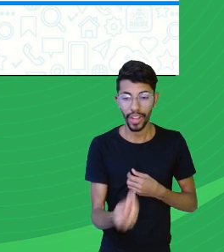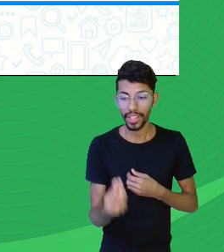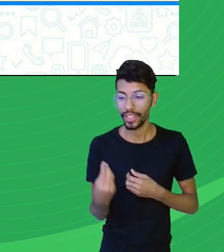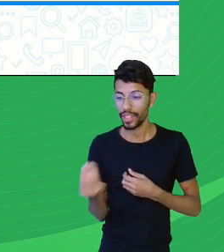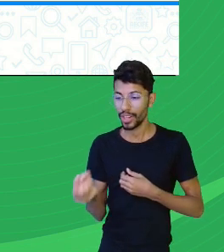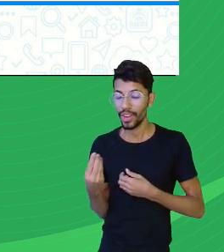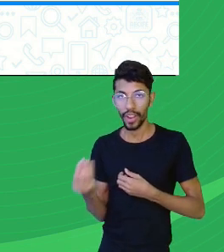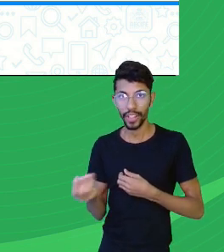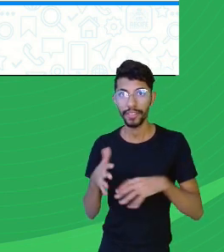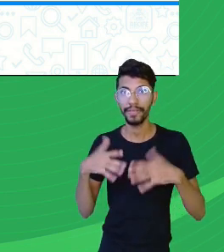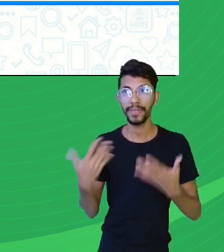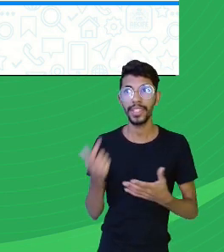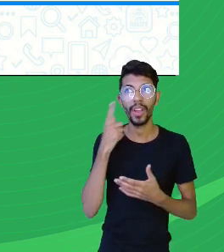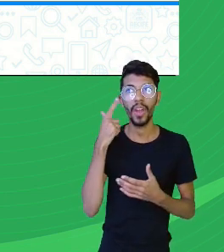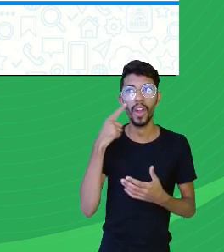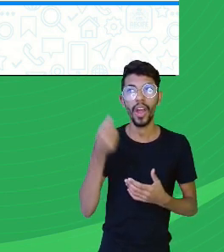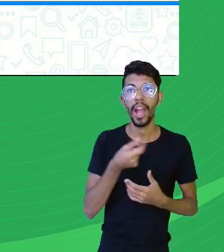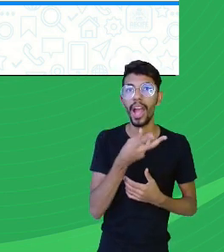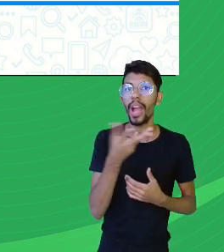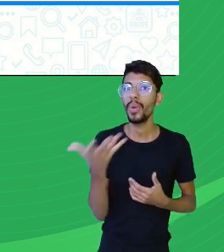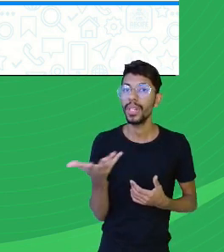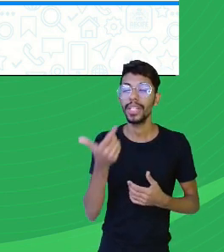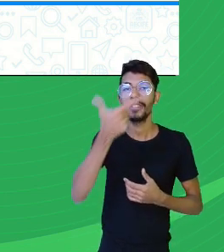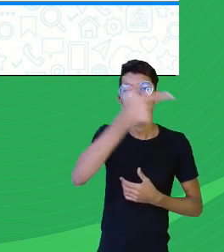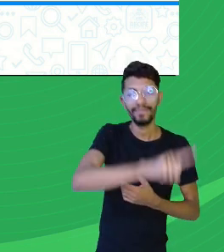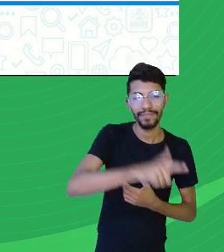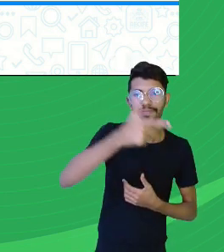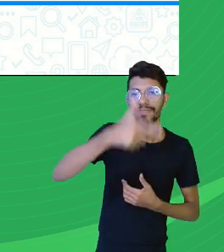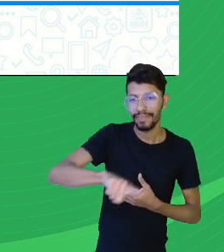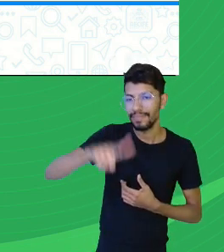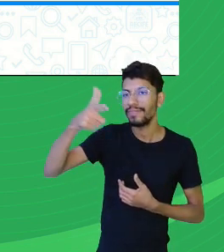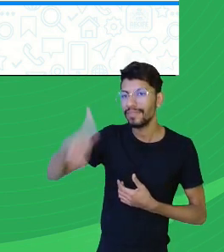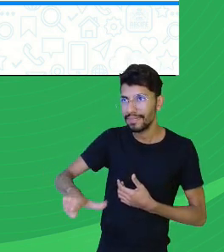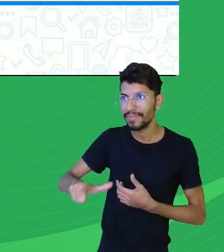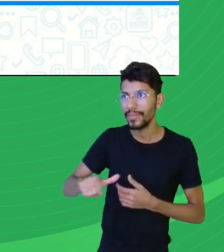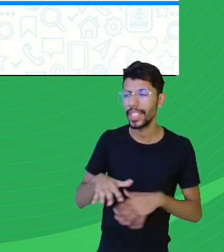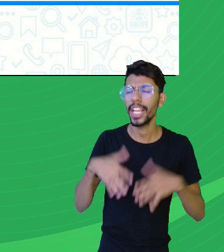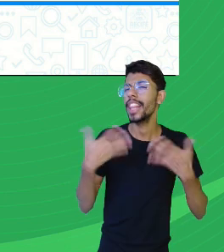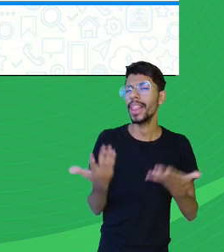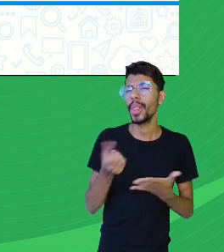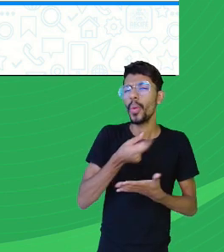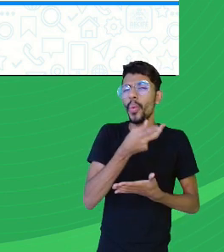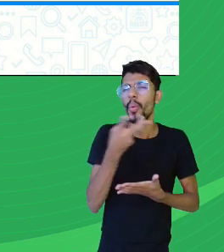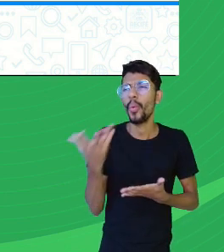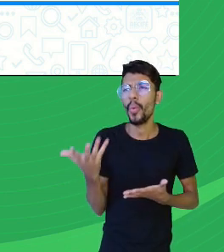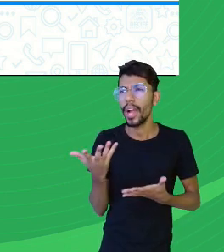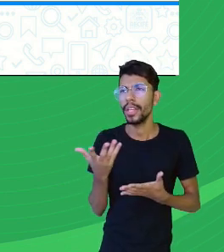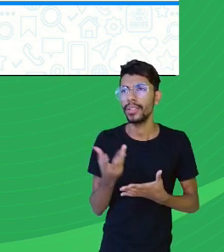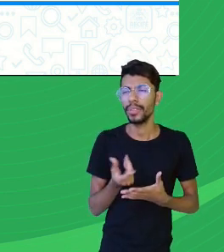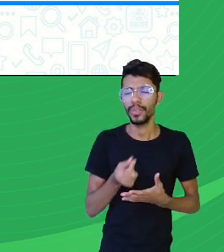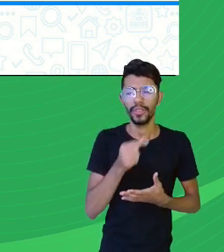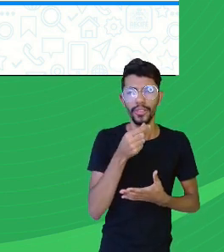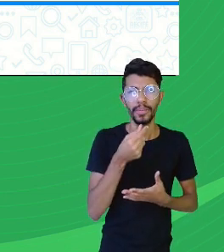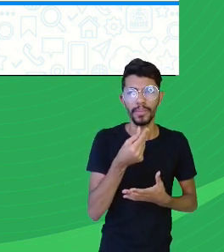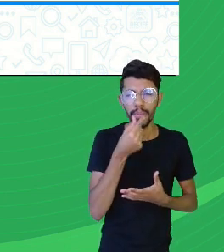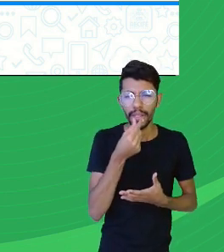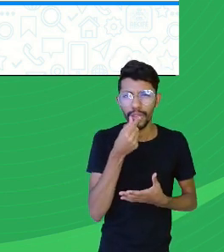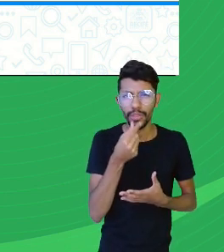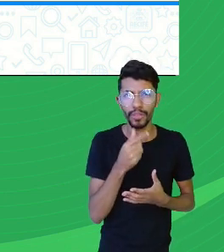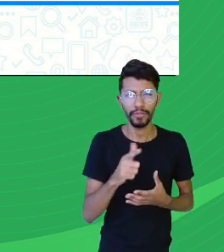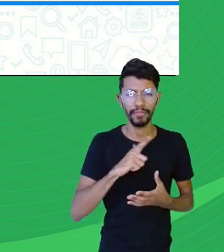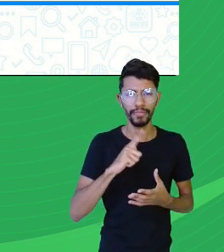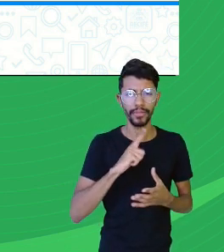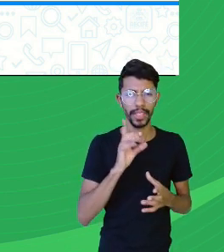a quantidade está sendo repetida. Quantos biscoitos estão em cada